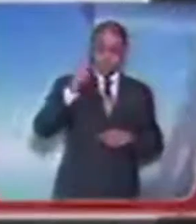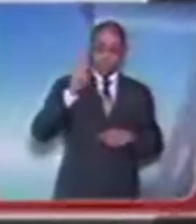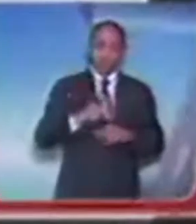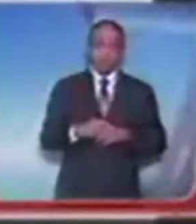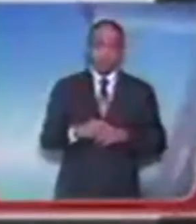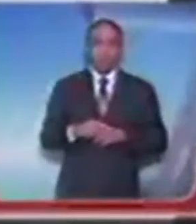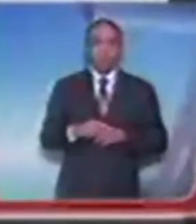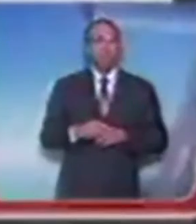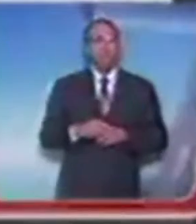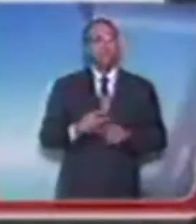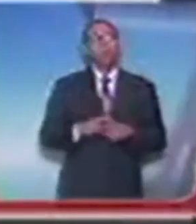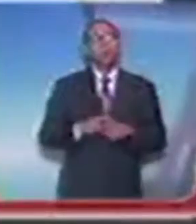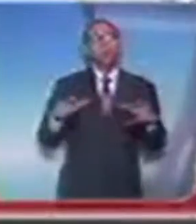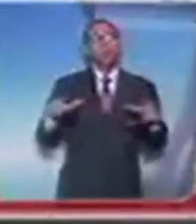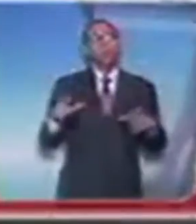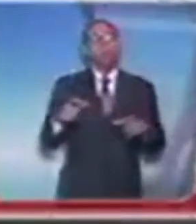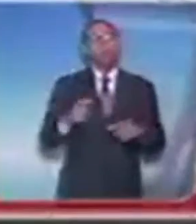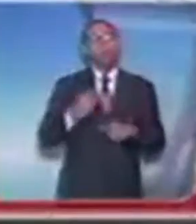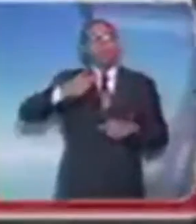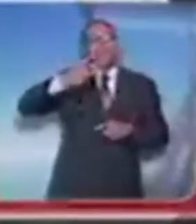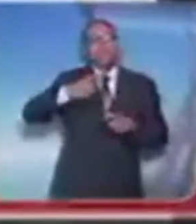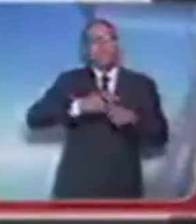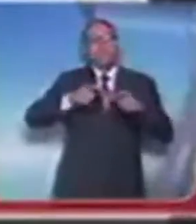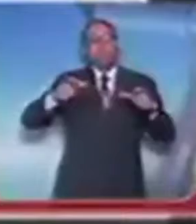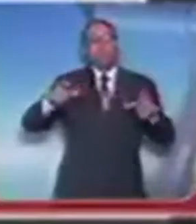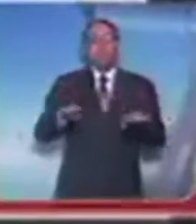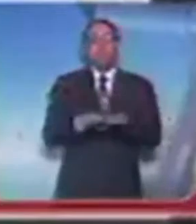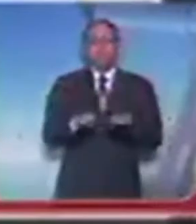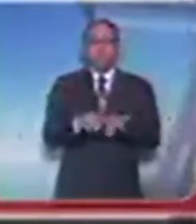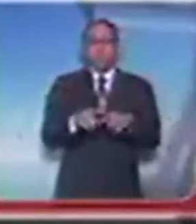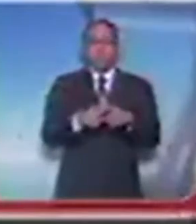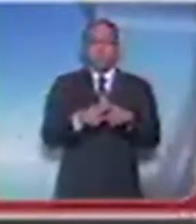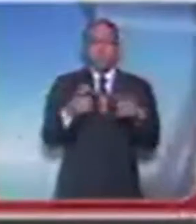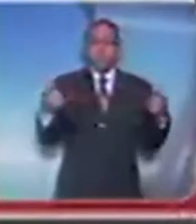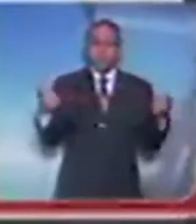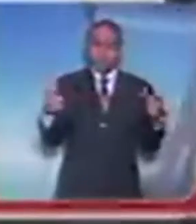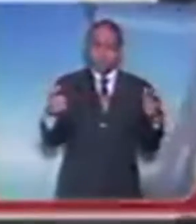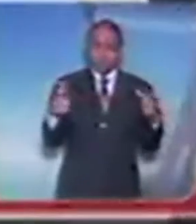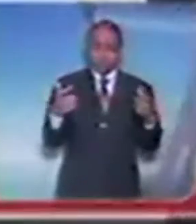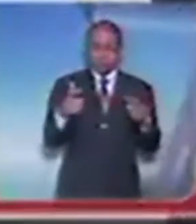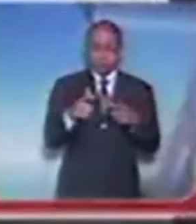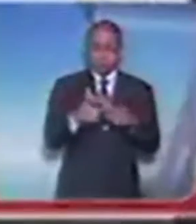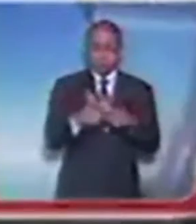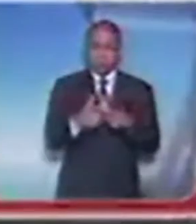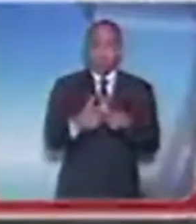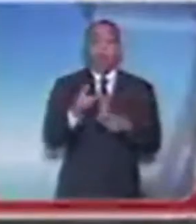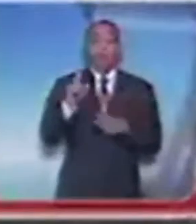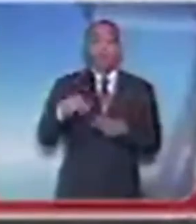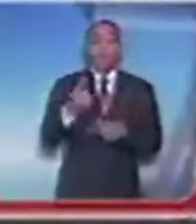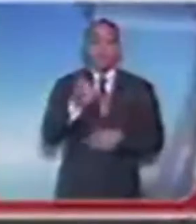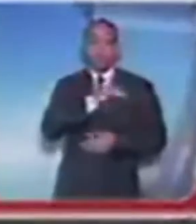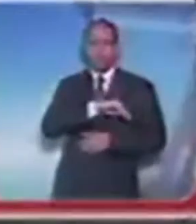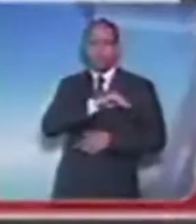portanto, um aumento do número de trabalhadores terceirizados e um aumento, e uma diminuição, melhor dizendo, daquilo que ganham